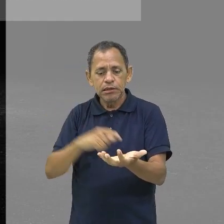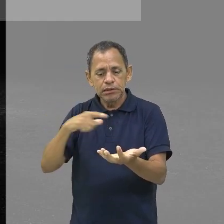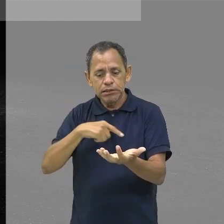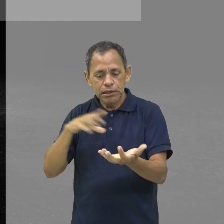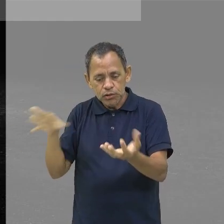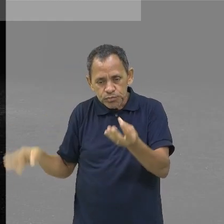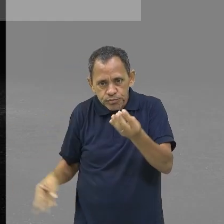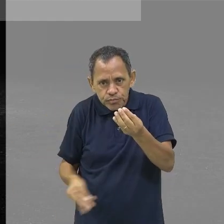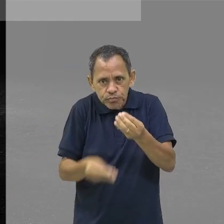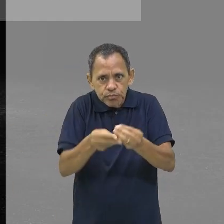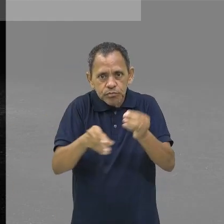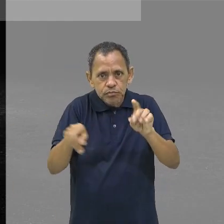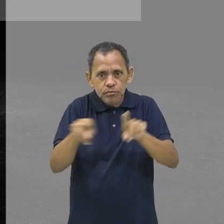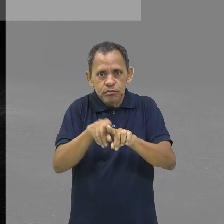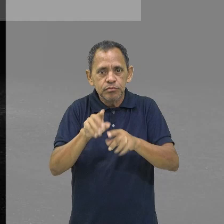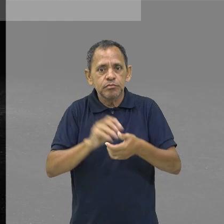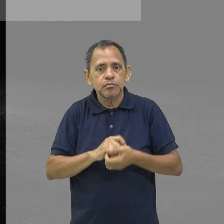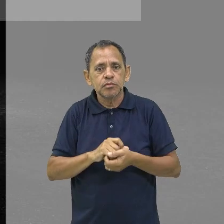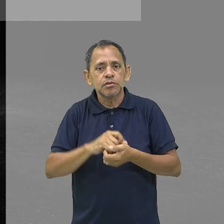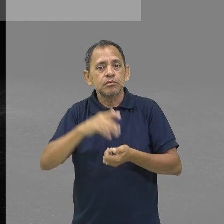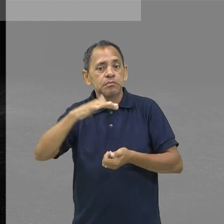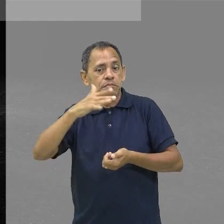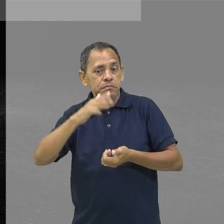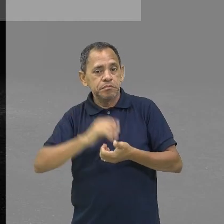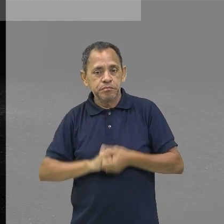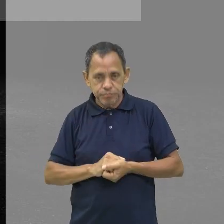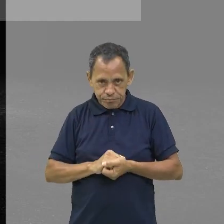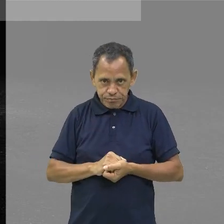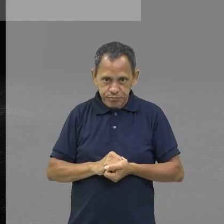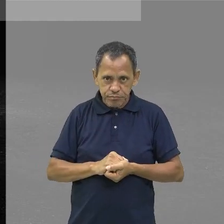tem aproximadamente, o nosso planeta é cerca de